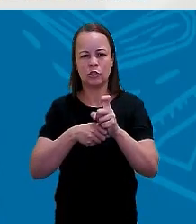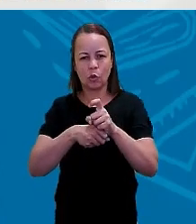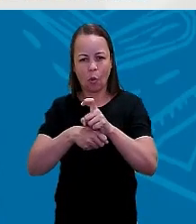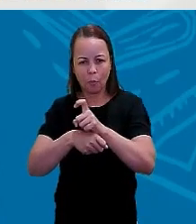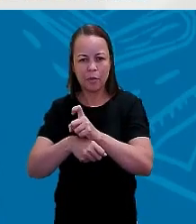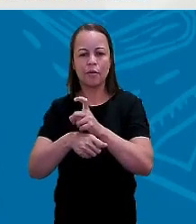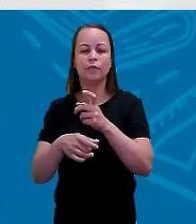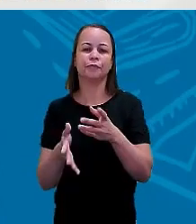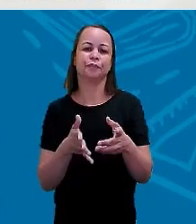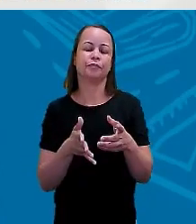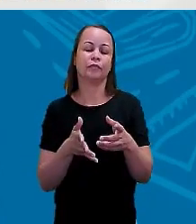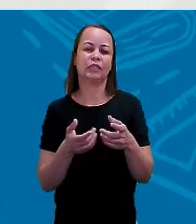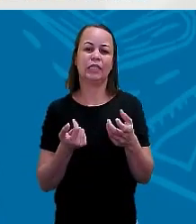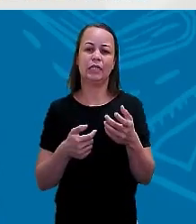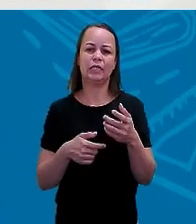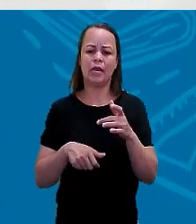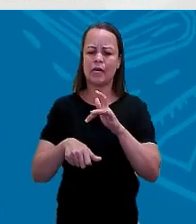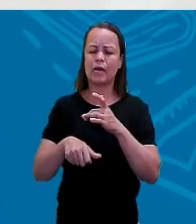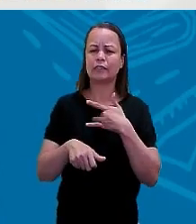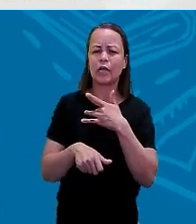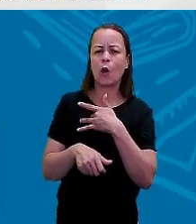a nossa saúde ia ficar o quê?